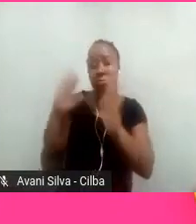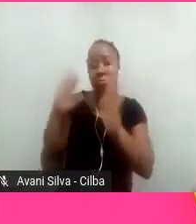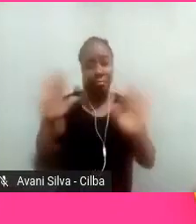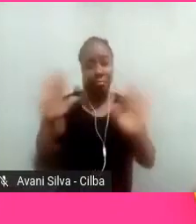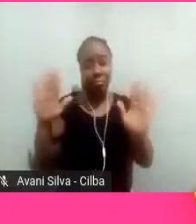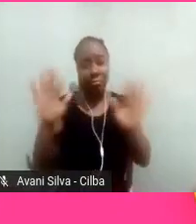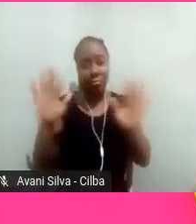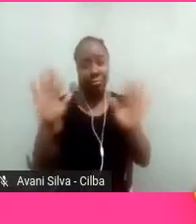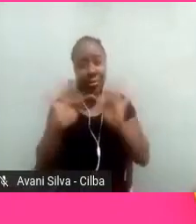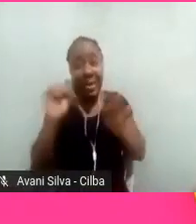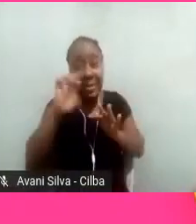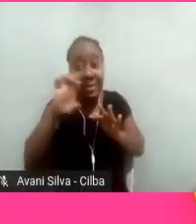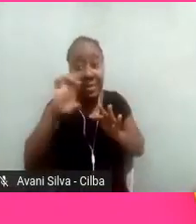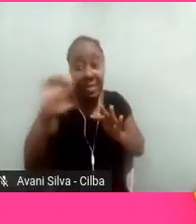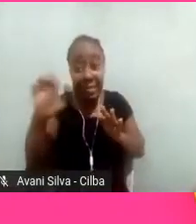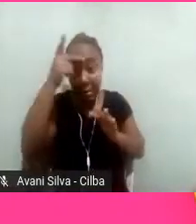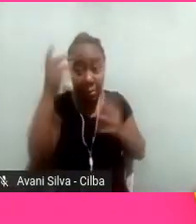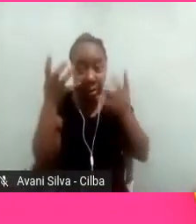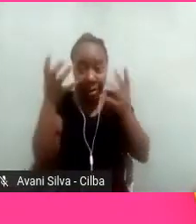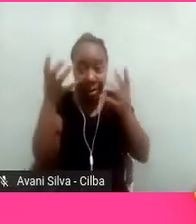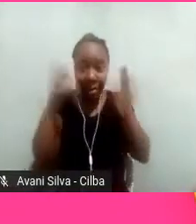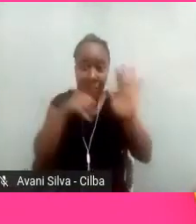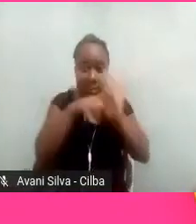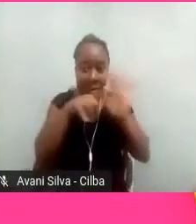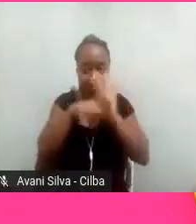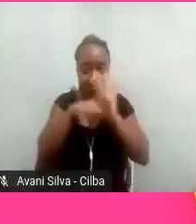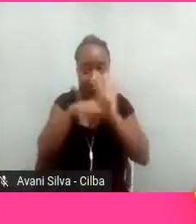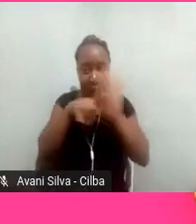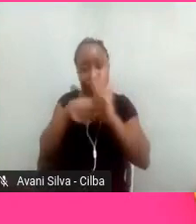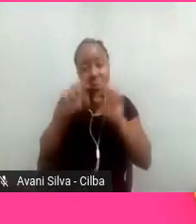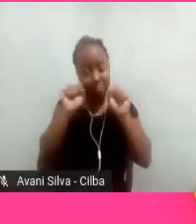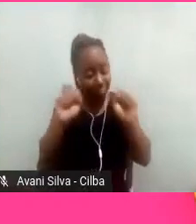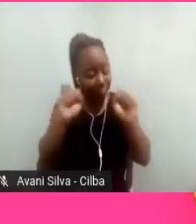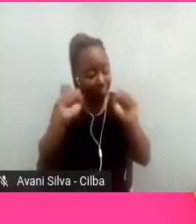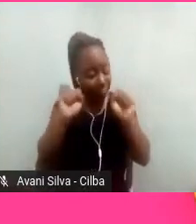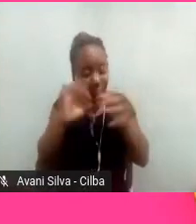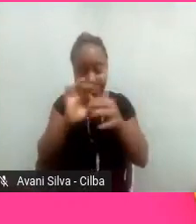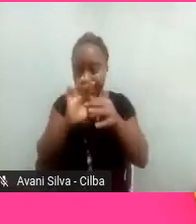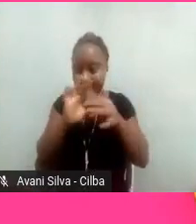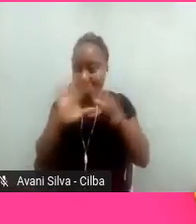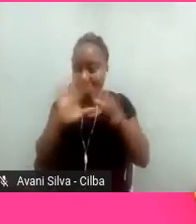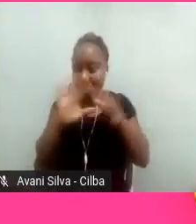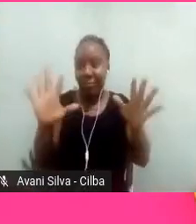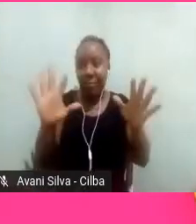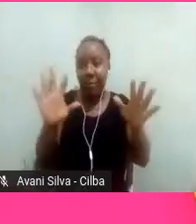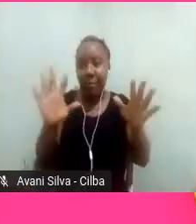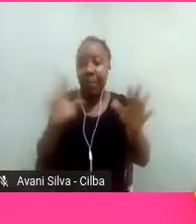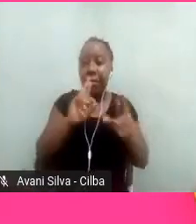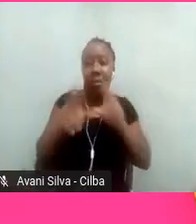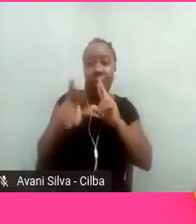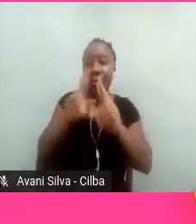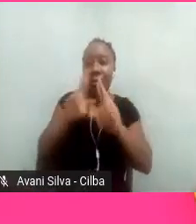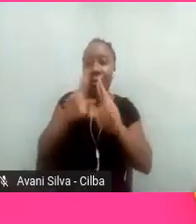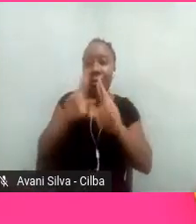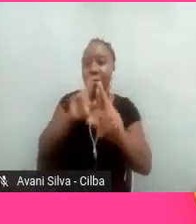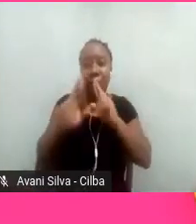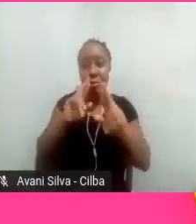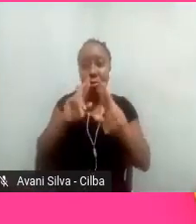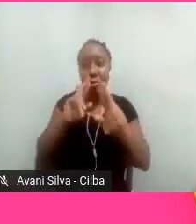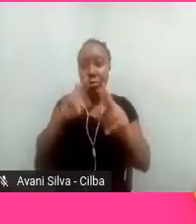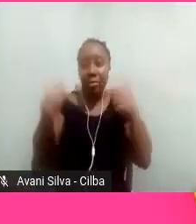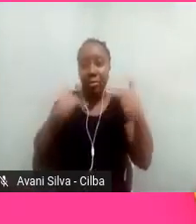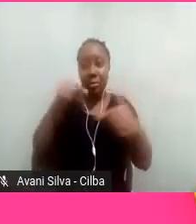mandar pergunta, por favor, mande perguntas e eu vou responder na medida que eu estou trabalhando aqui, que eu estou fazendo